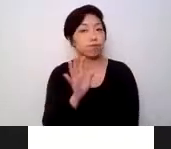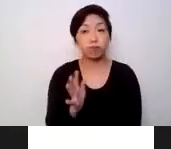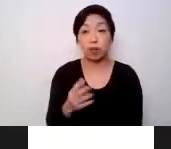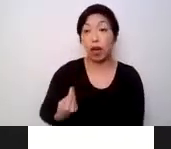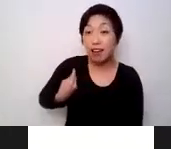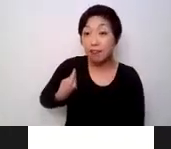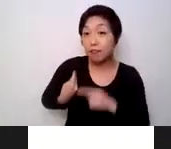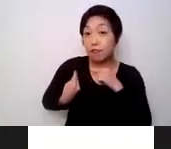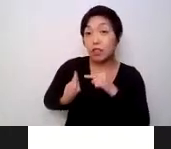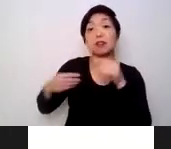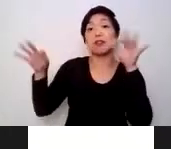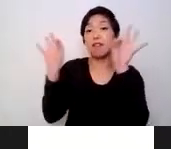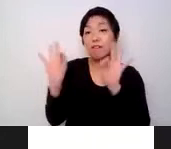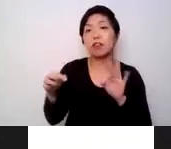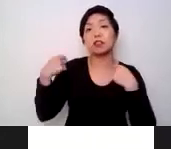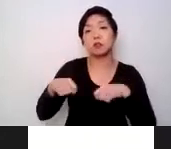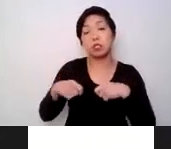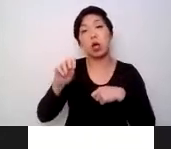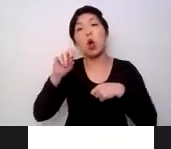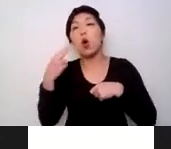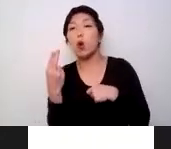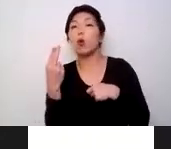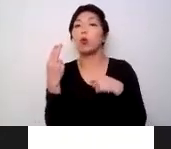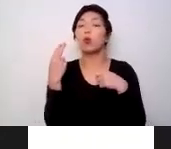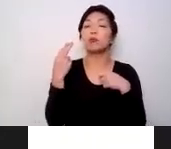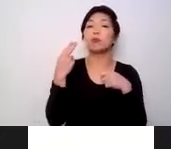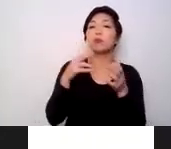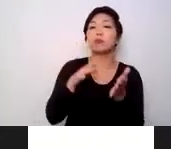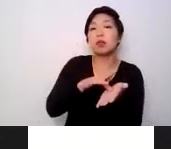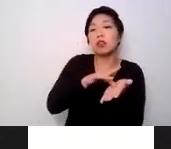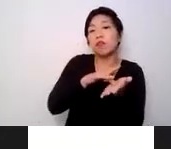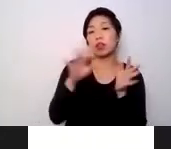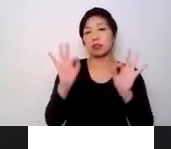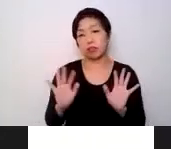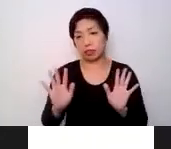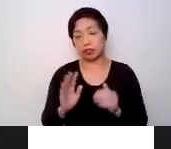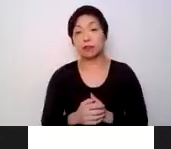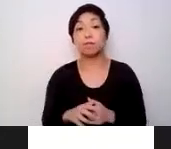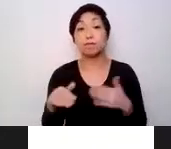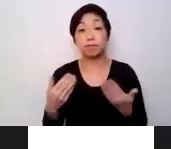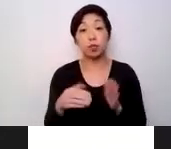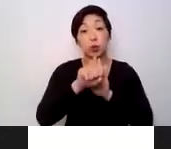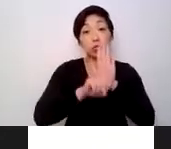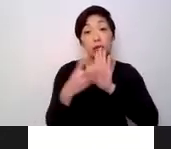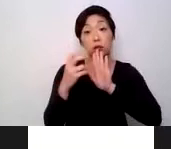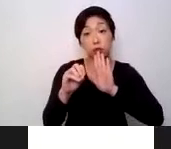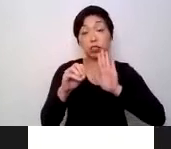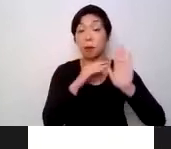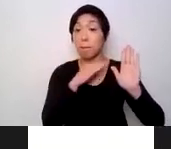ser feliz ou ao menos aparentar ser feliz então a morte do século XX ela tornou-se um tabu